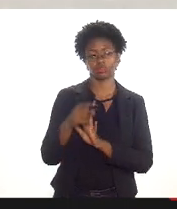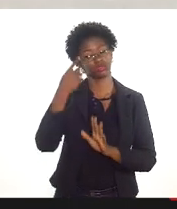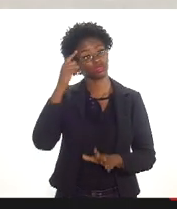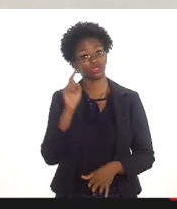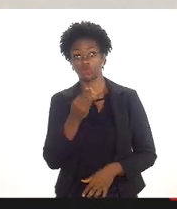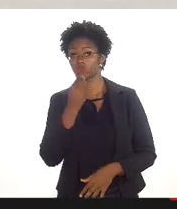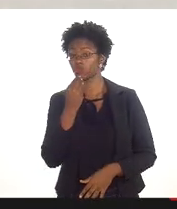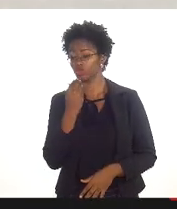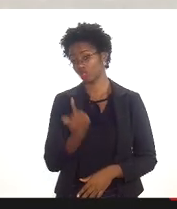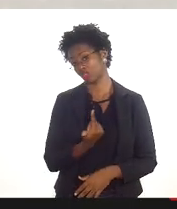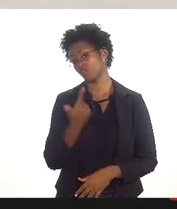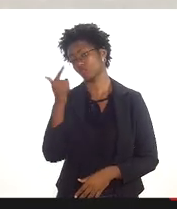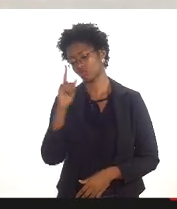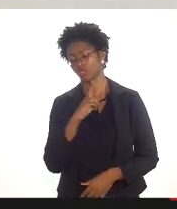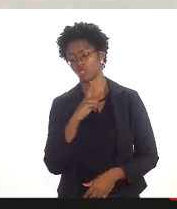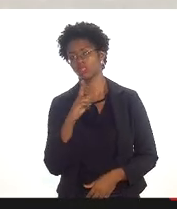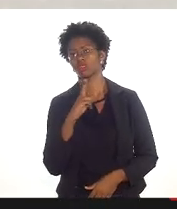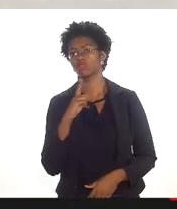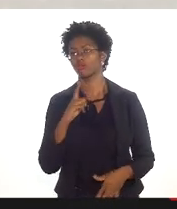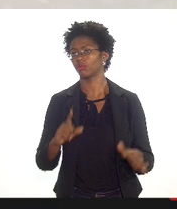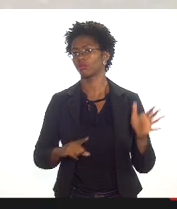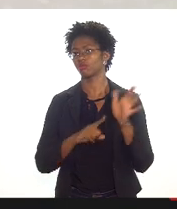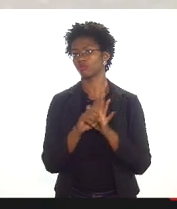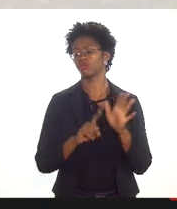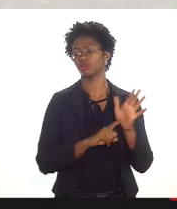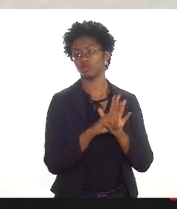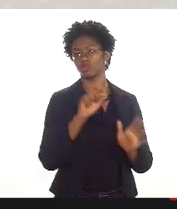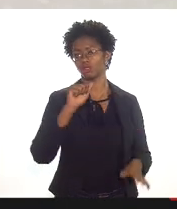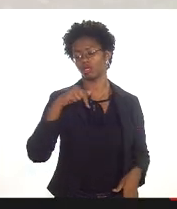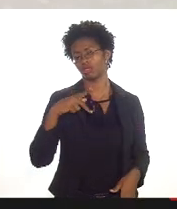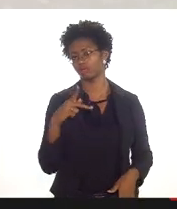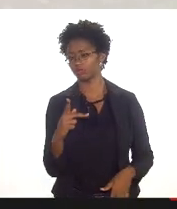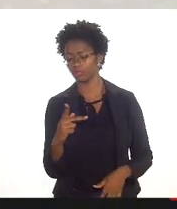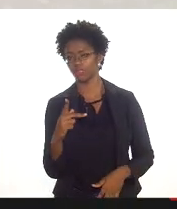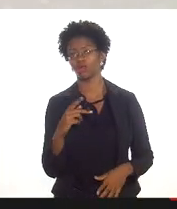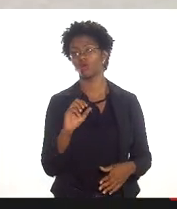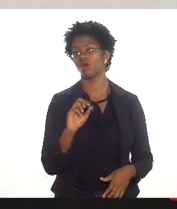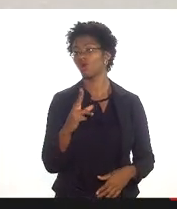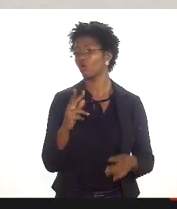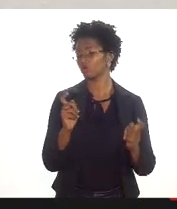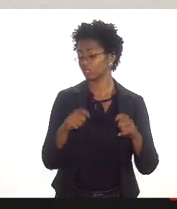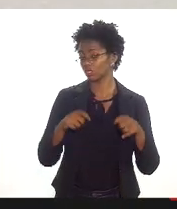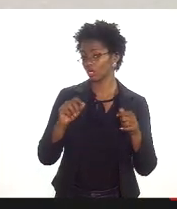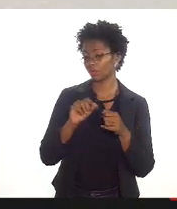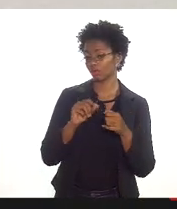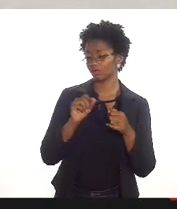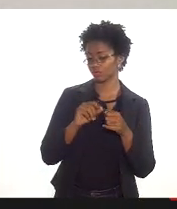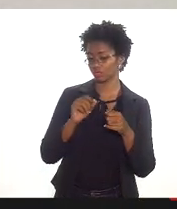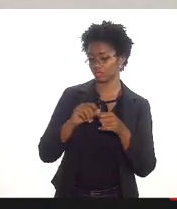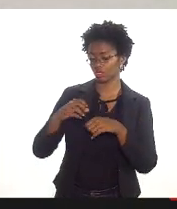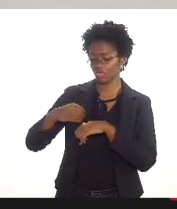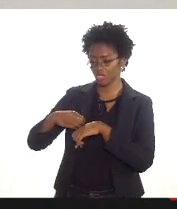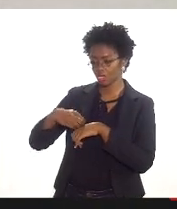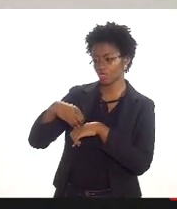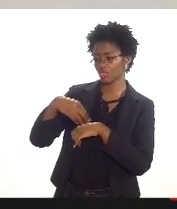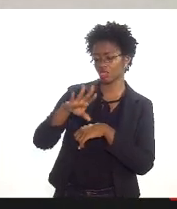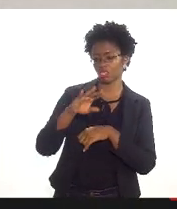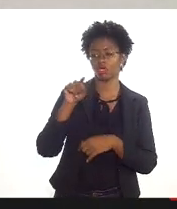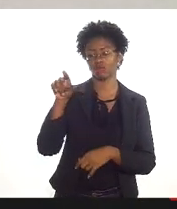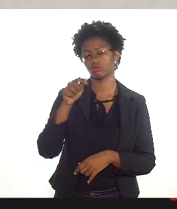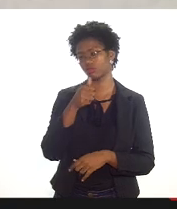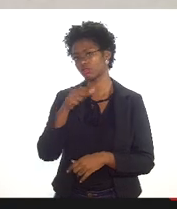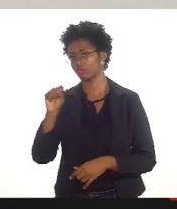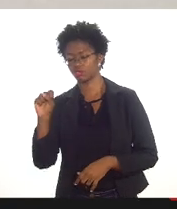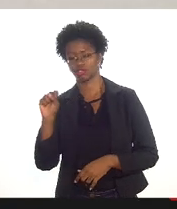outra oportunidade de fazer perguntas à ANP ou se eu posso fazê-las através, encaminhar via sua